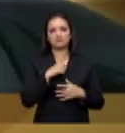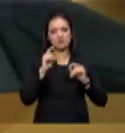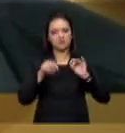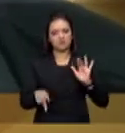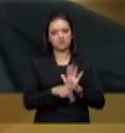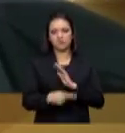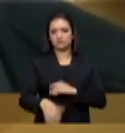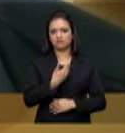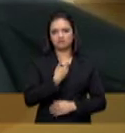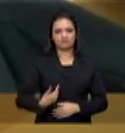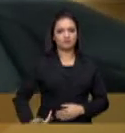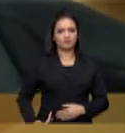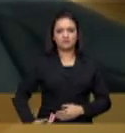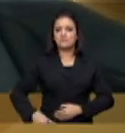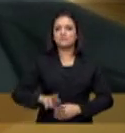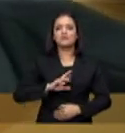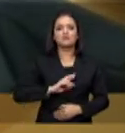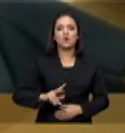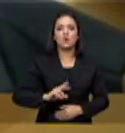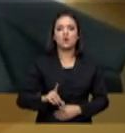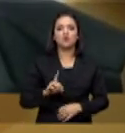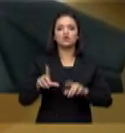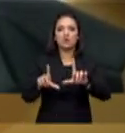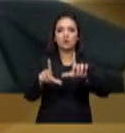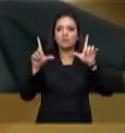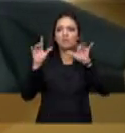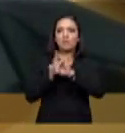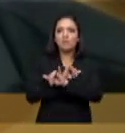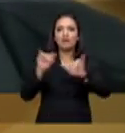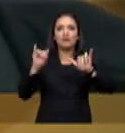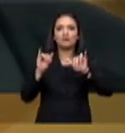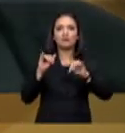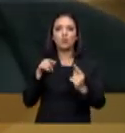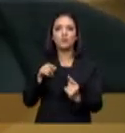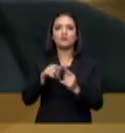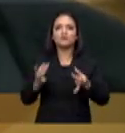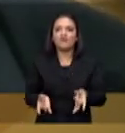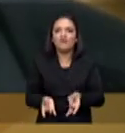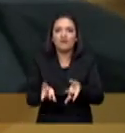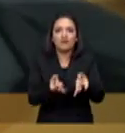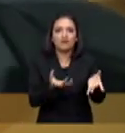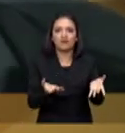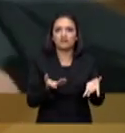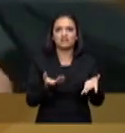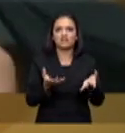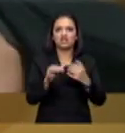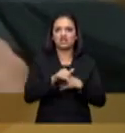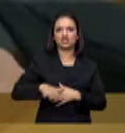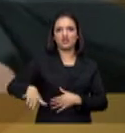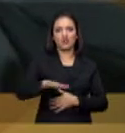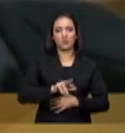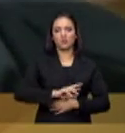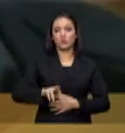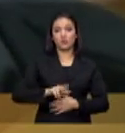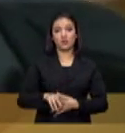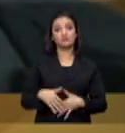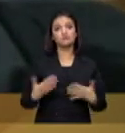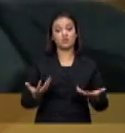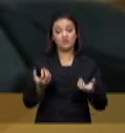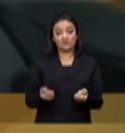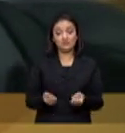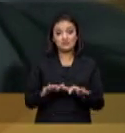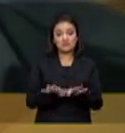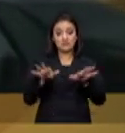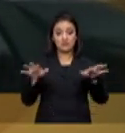Não estamos aqui a tratar de propaganda comercial. E vamos mais, gostaria de fazer essa discriminação.